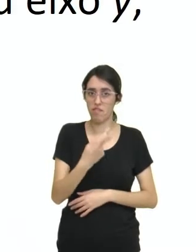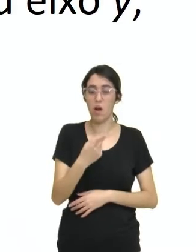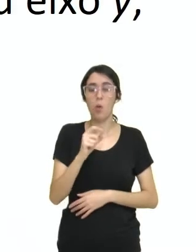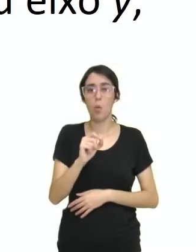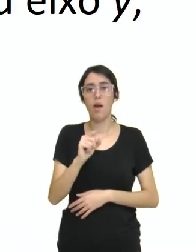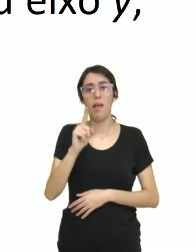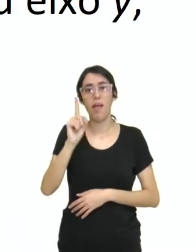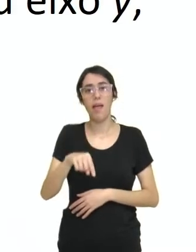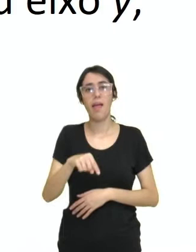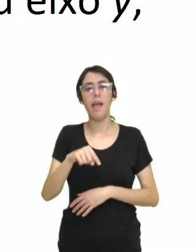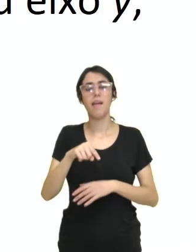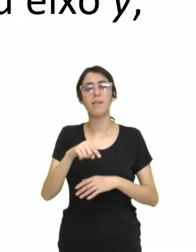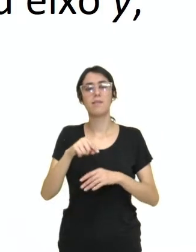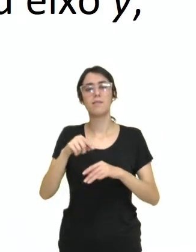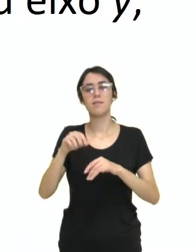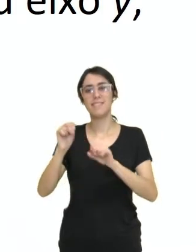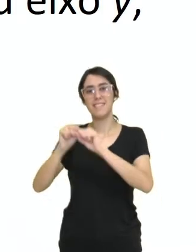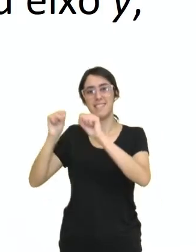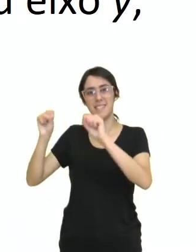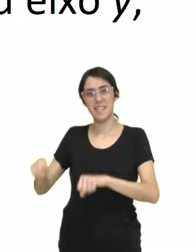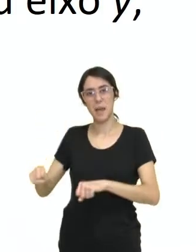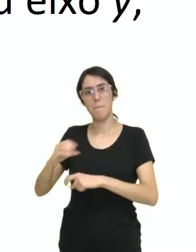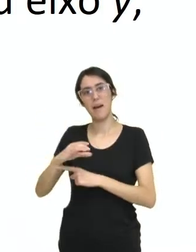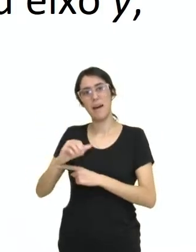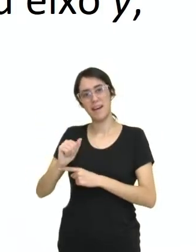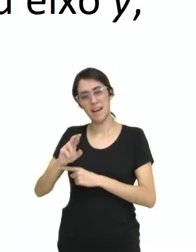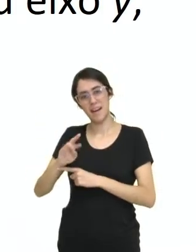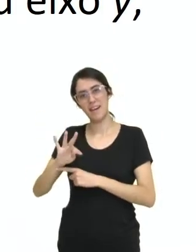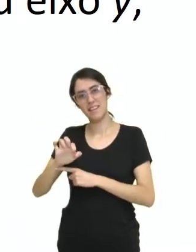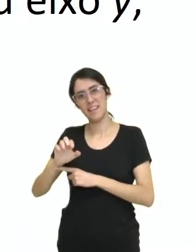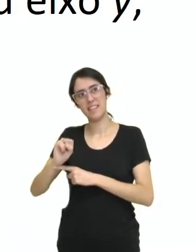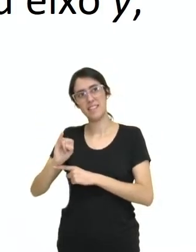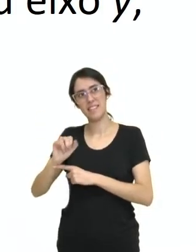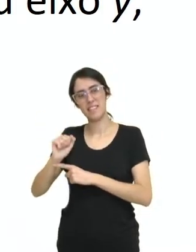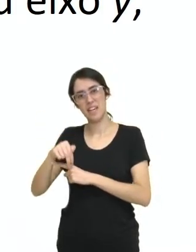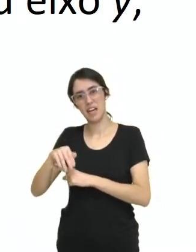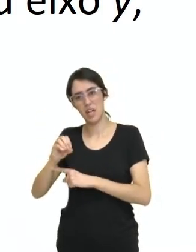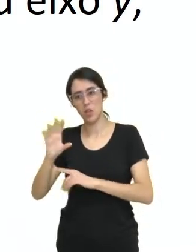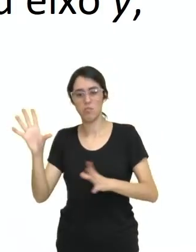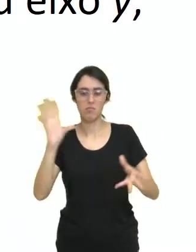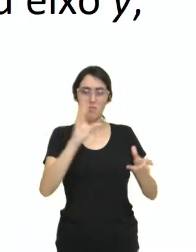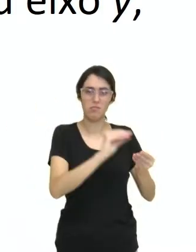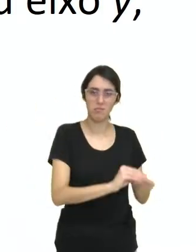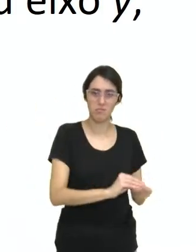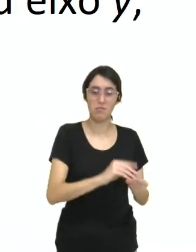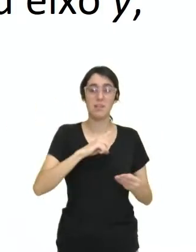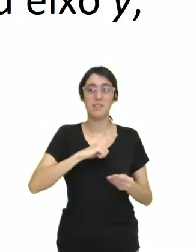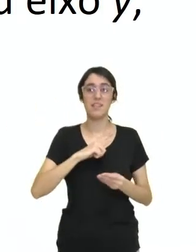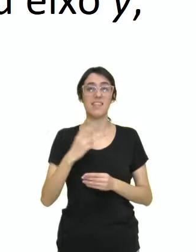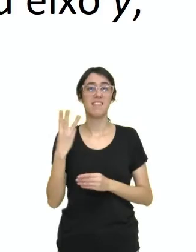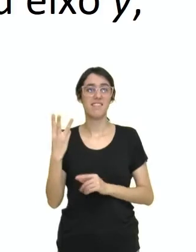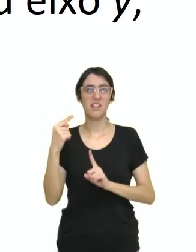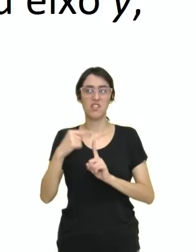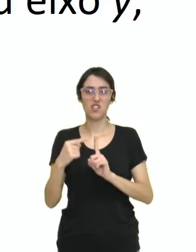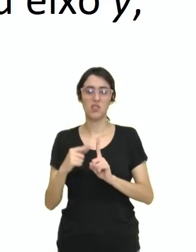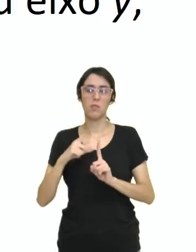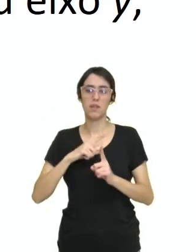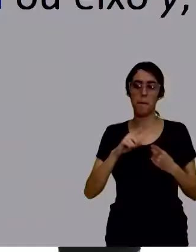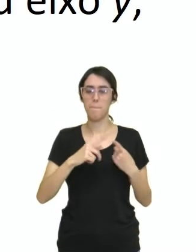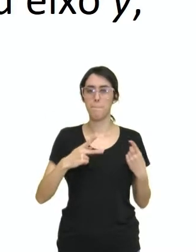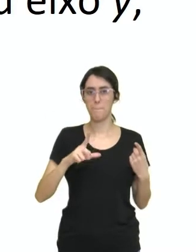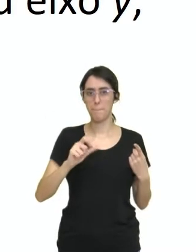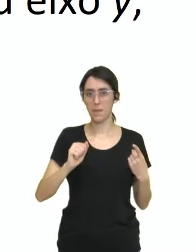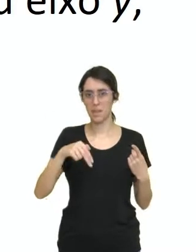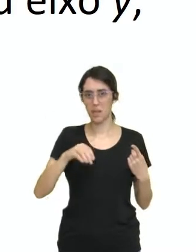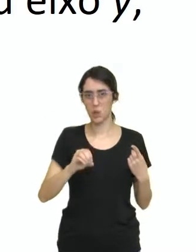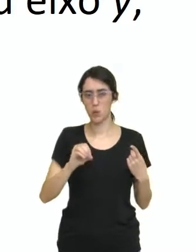simplificação do sistema cartesiano. O sistema cartesiano é um sistema em 3 dimensões. O plano, como a gente já sabe,